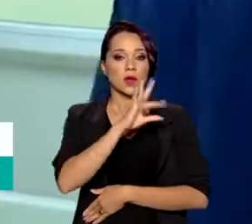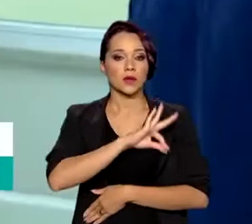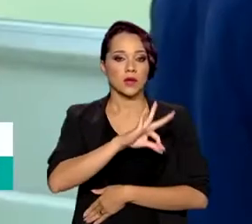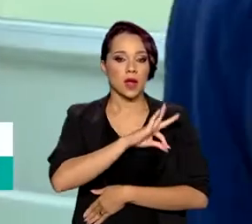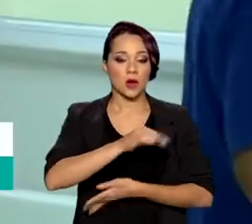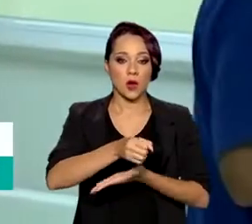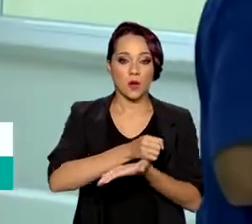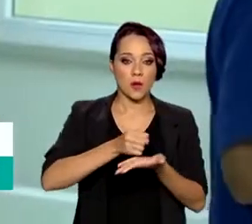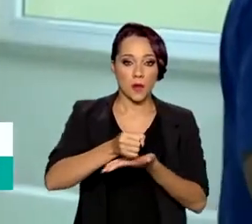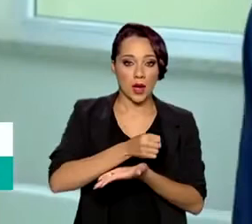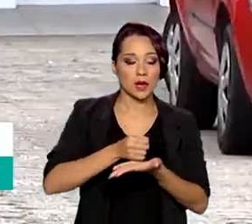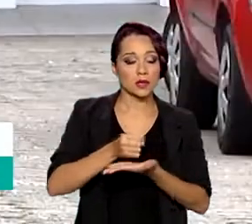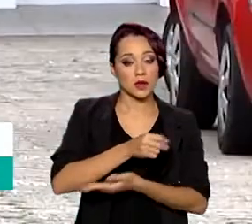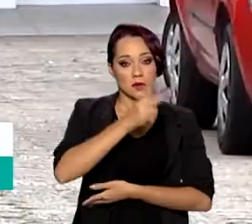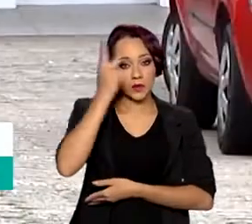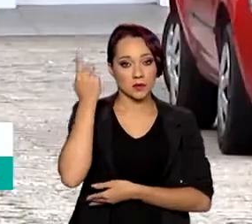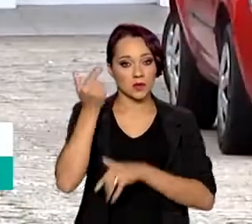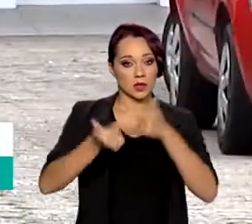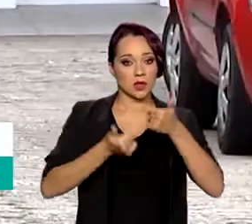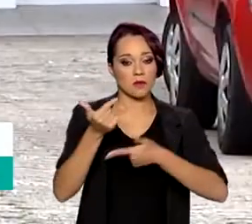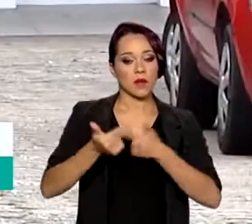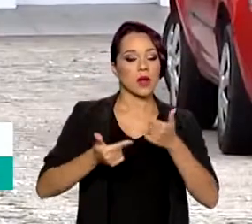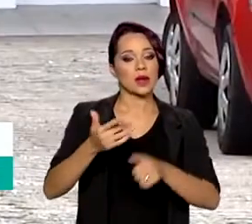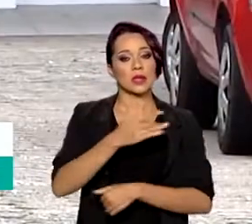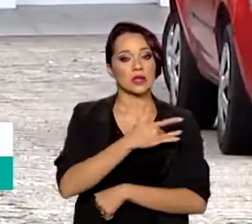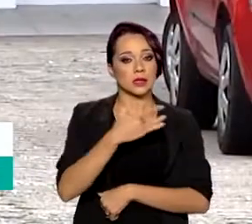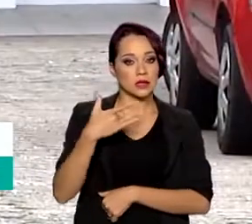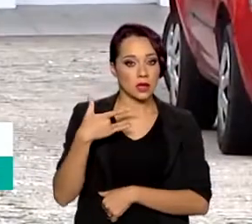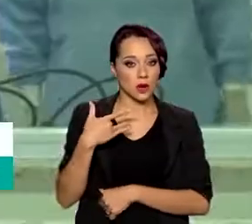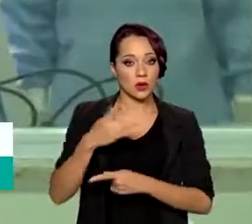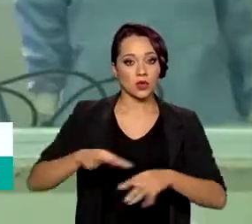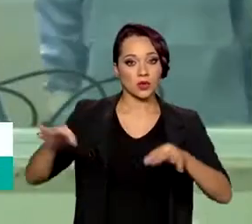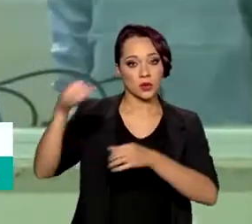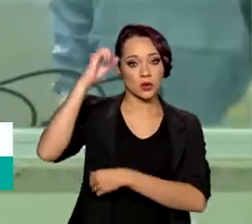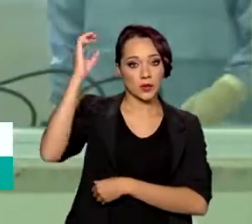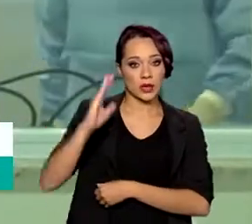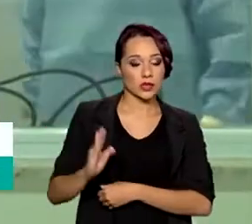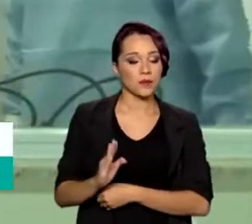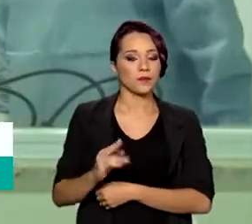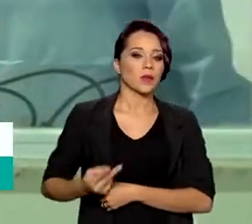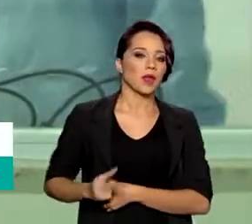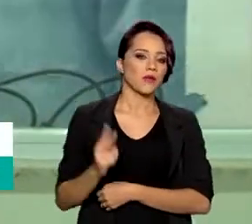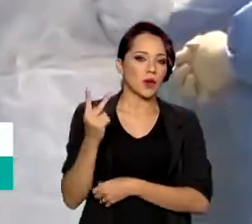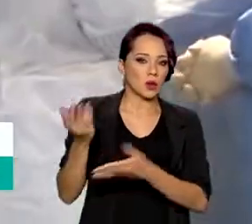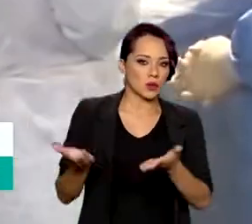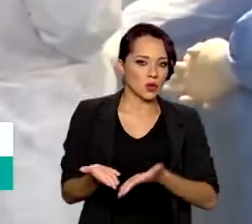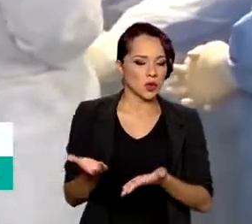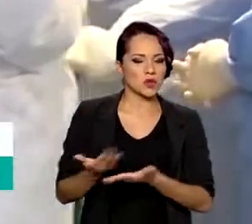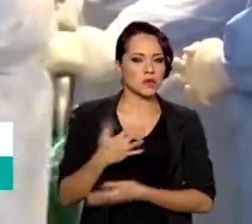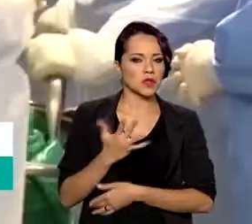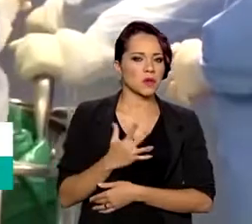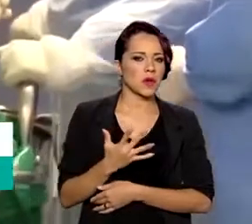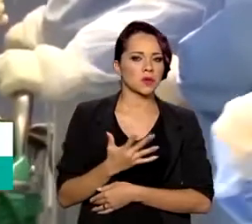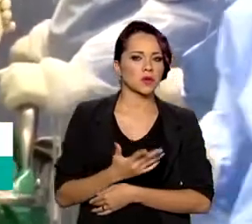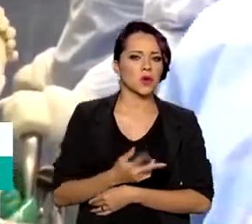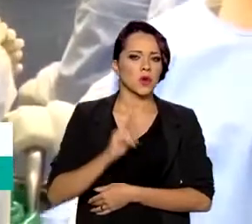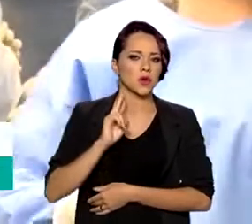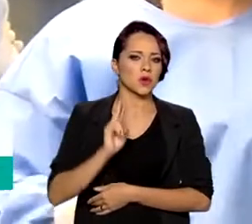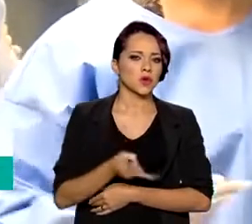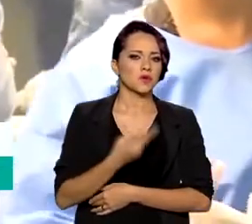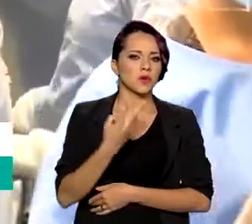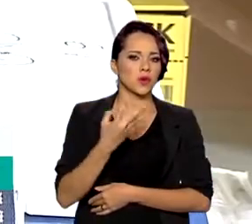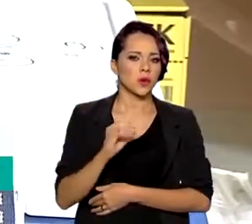mínimos como piso salarial aos agentes comunitários em todo o país, em valores de hoje, chegaria a pouco mais de